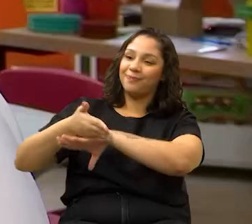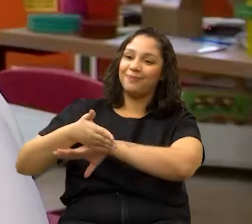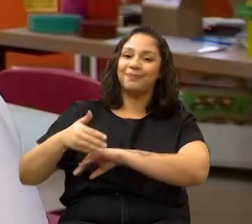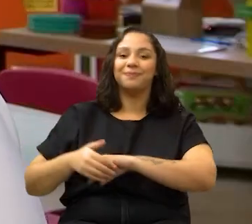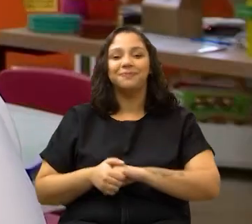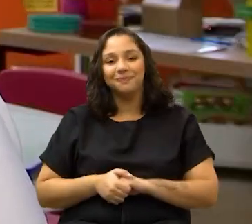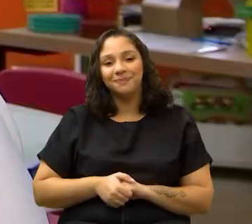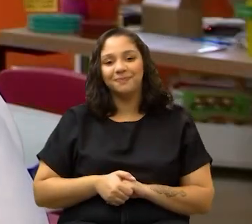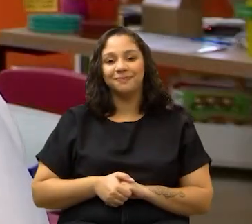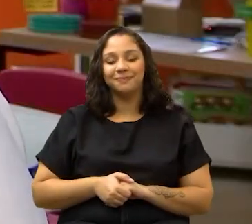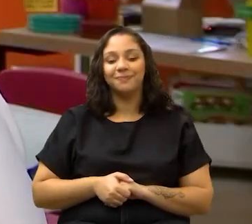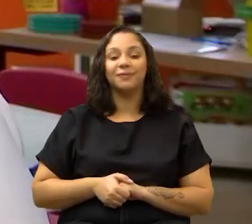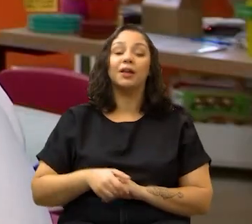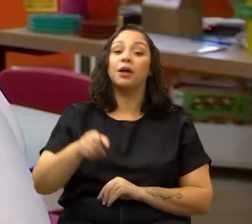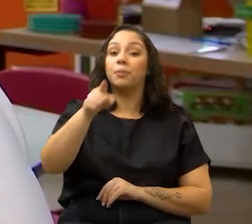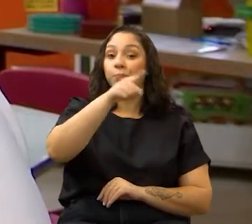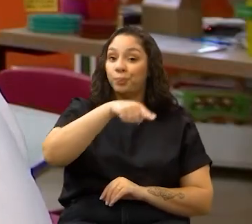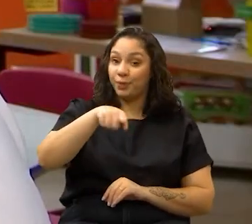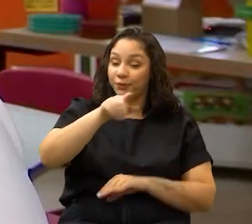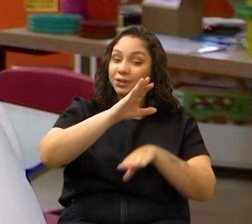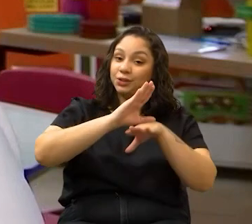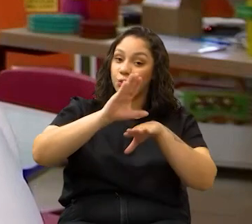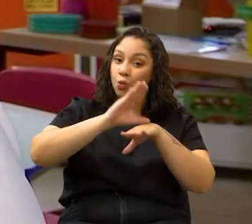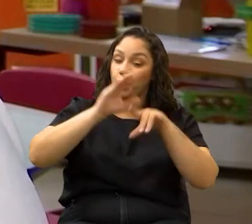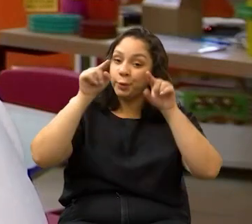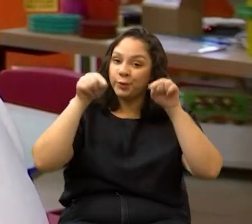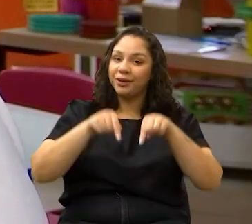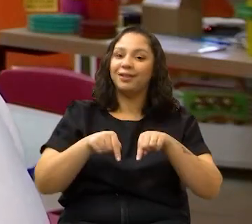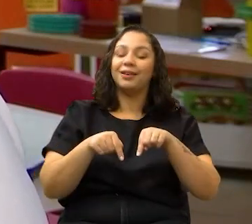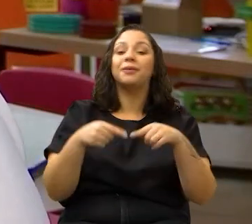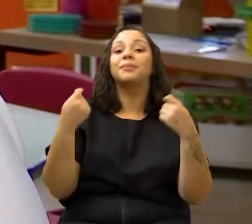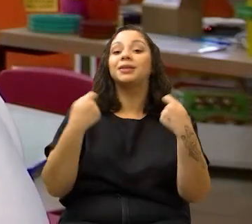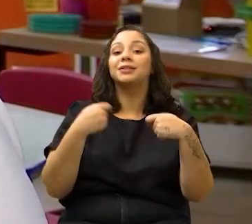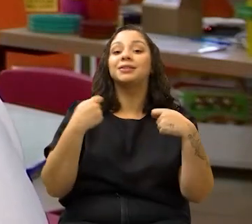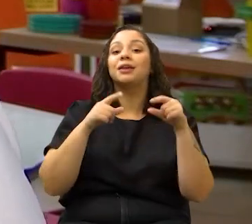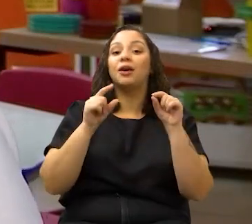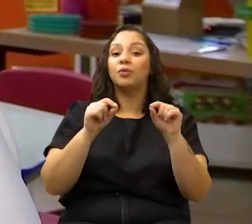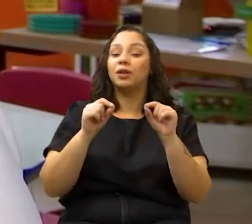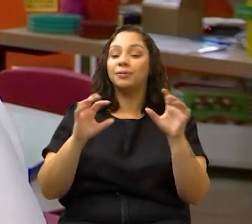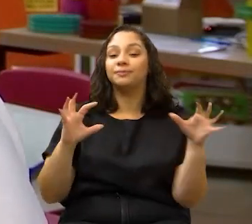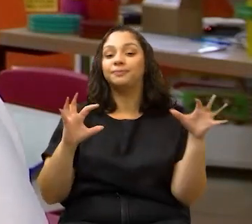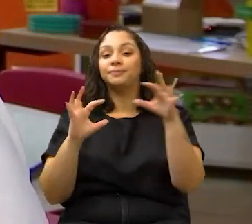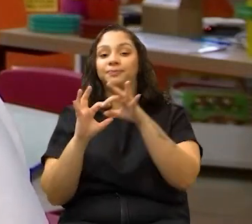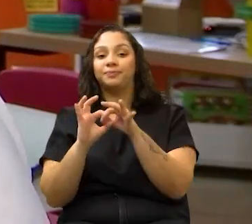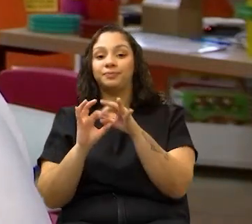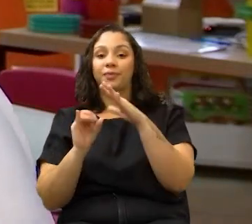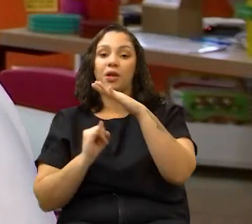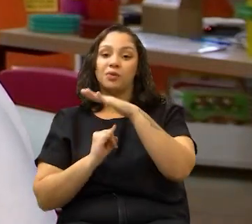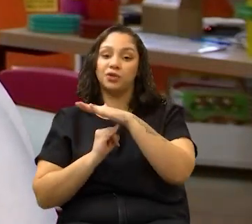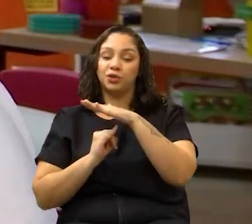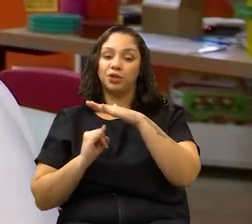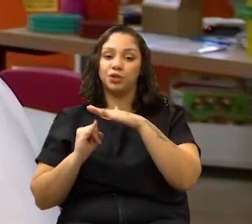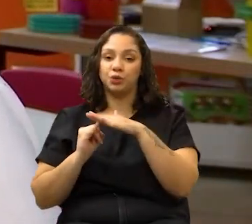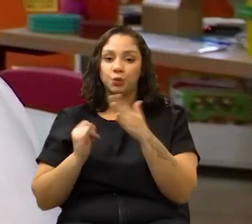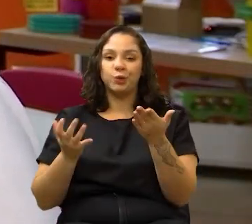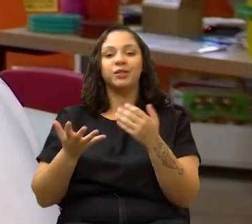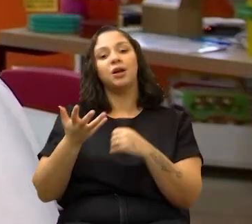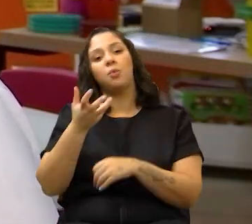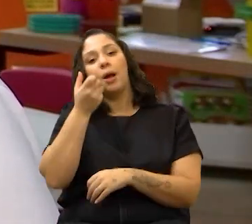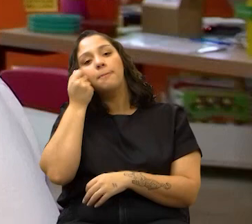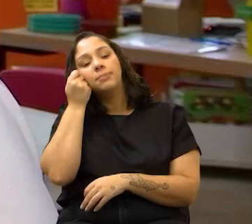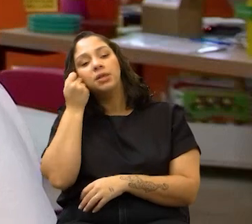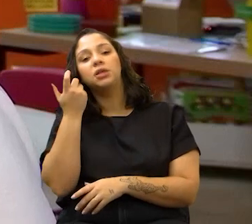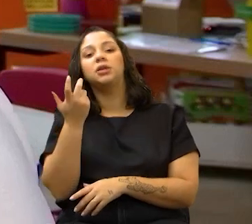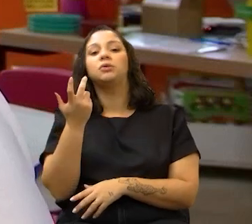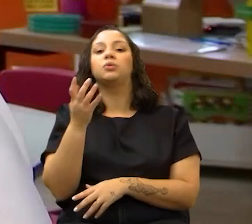tigrinhoscomunidade.org.br. Para vocês poderem fazer um curso aqui, necessita que você esteja vinculado a uma instituição, ou